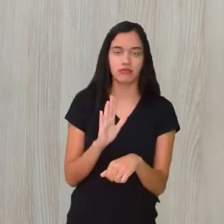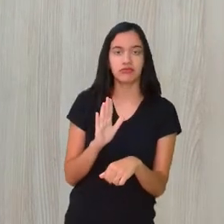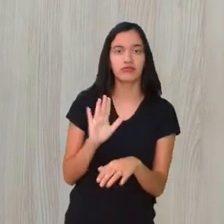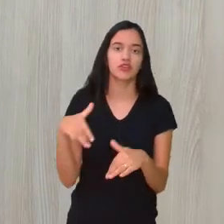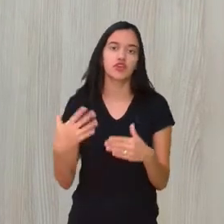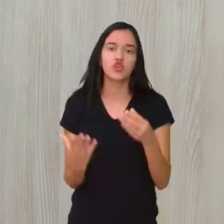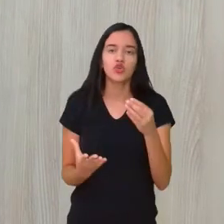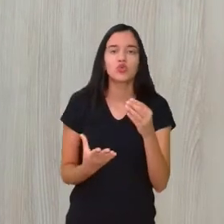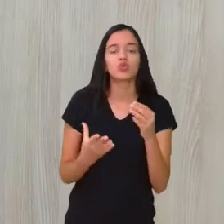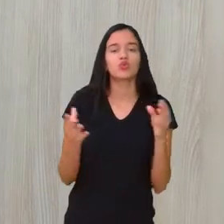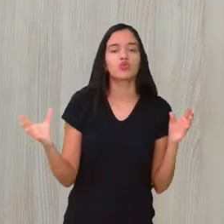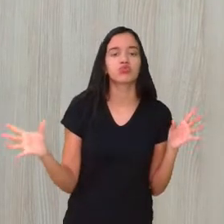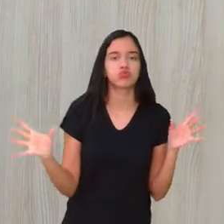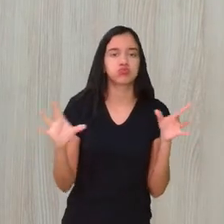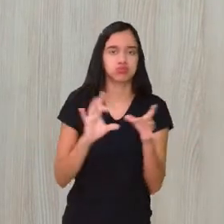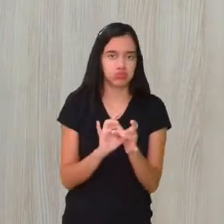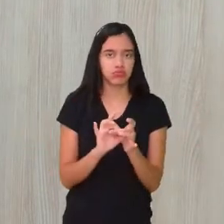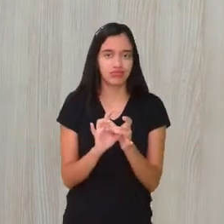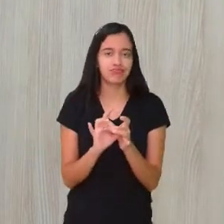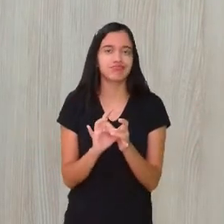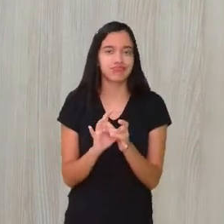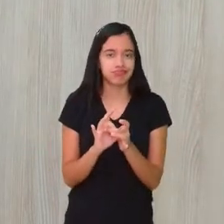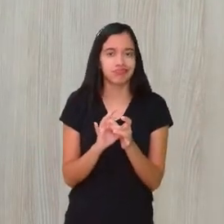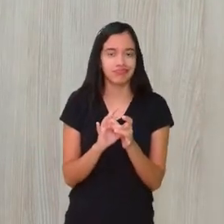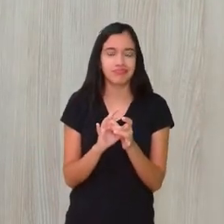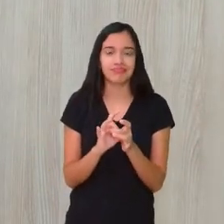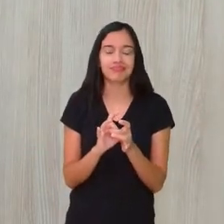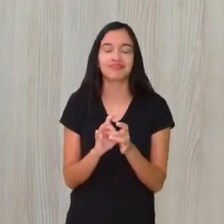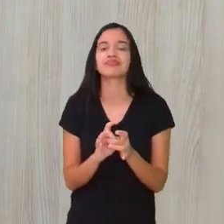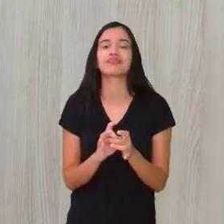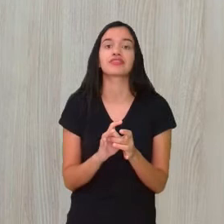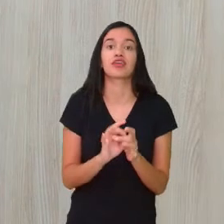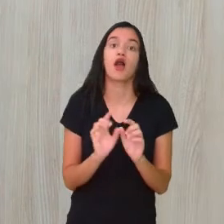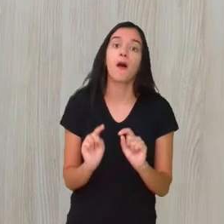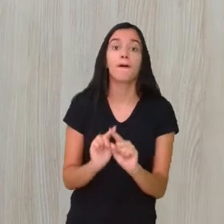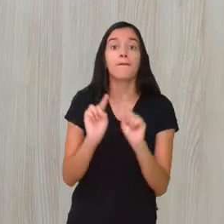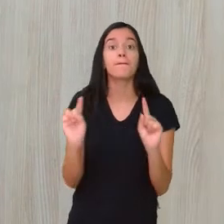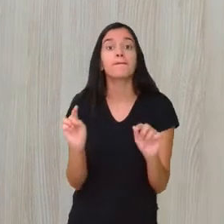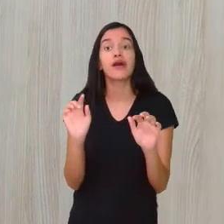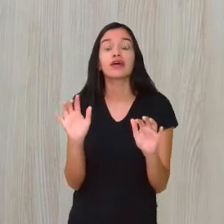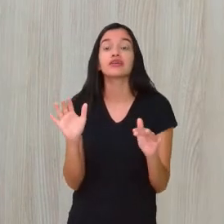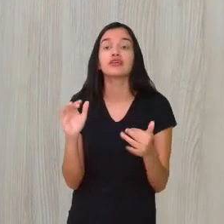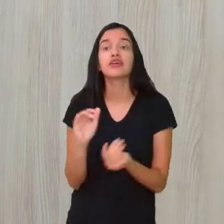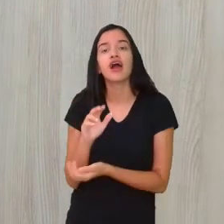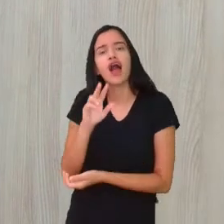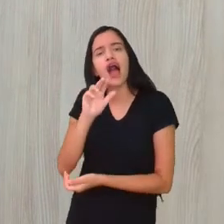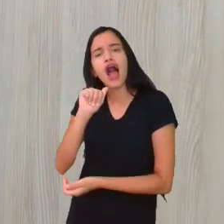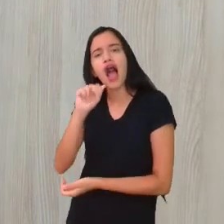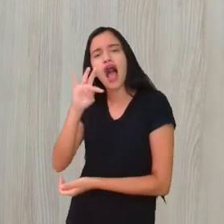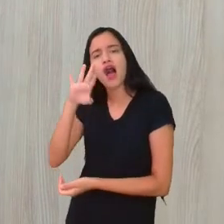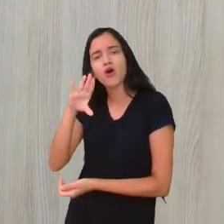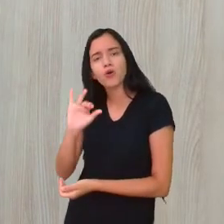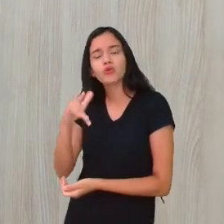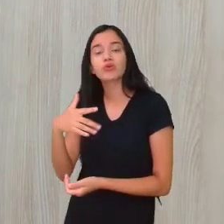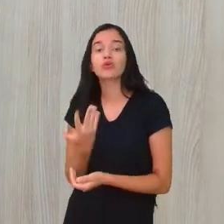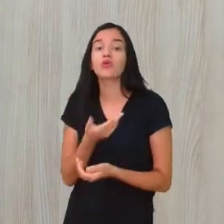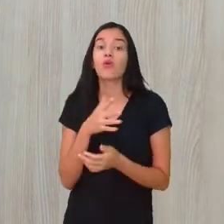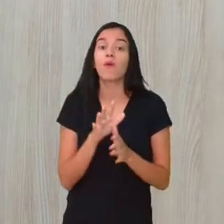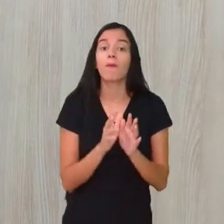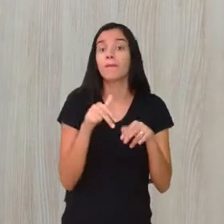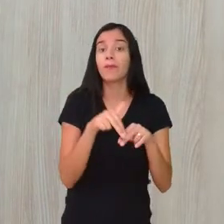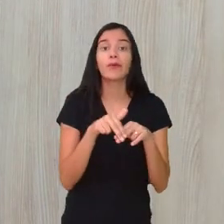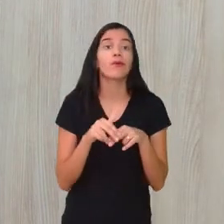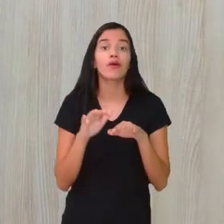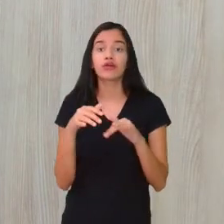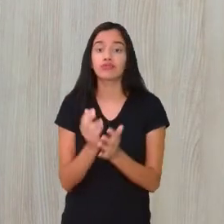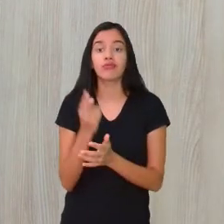ele juntou um pouquinho, né? Ele fez uma junção. Fez uma junção. Mas ele chama de auto, acho que por conta do caráter religioso, sim, né? Sim, a